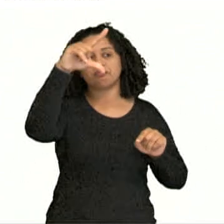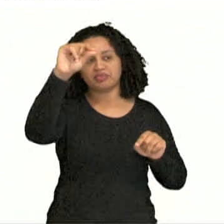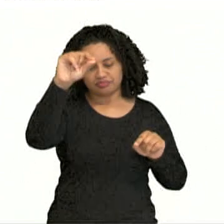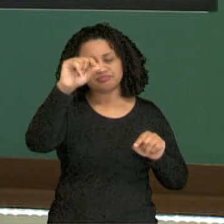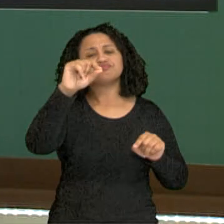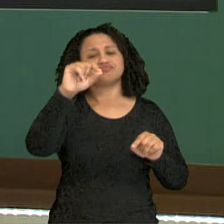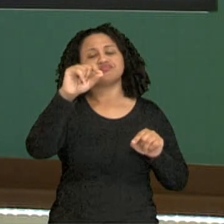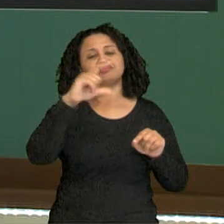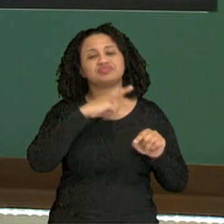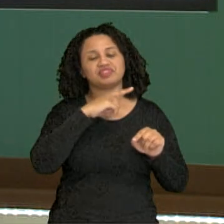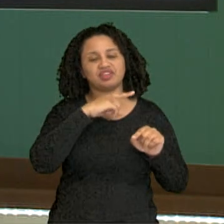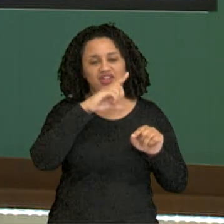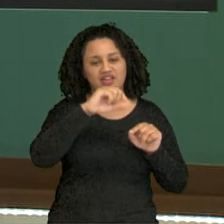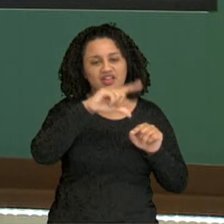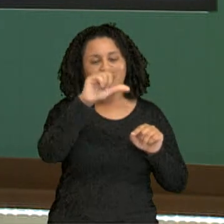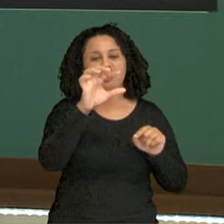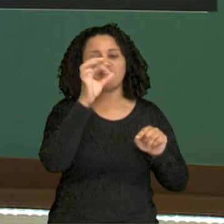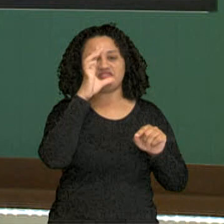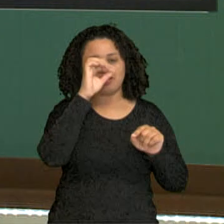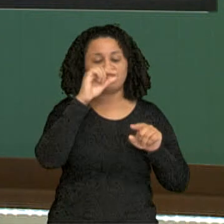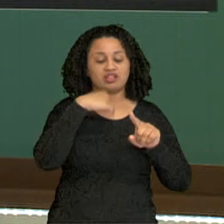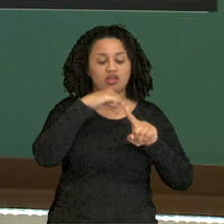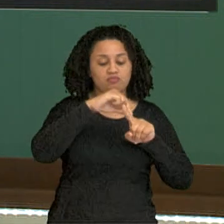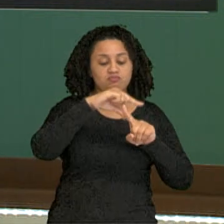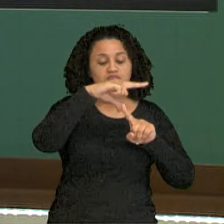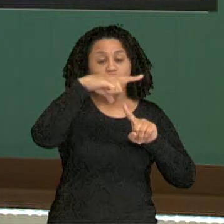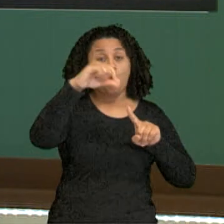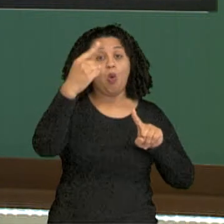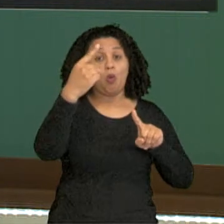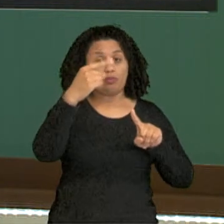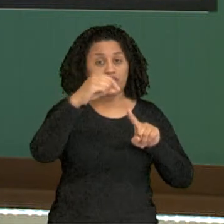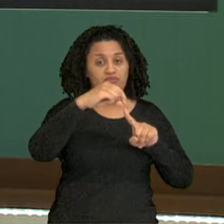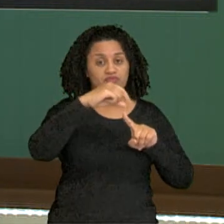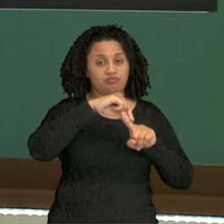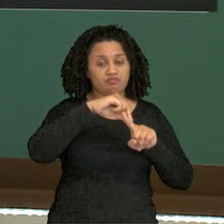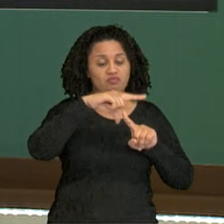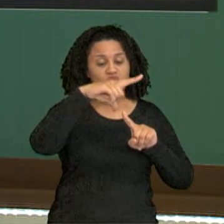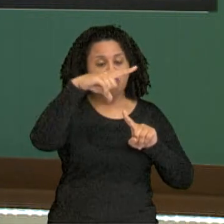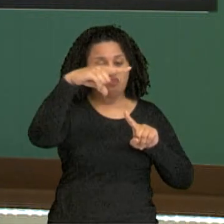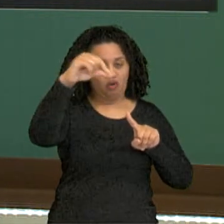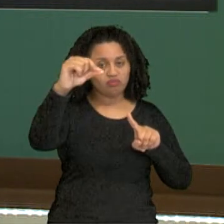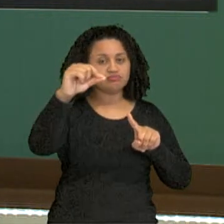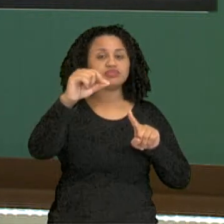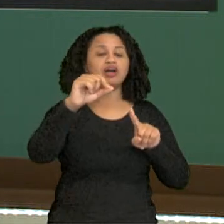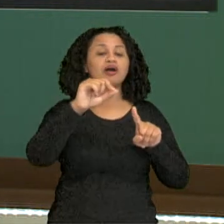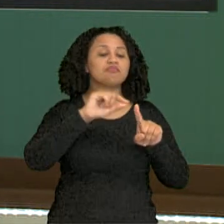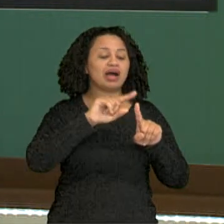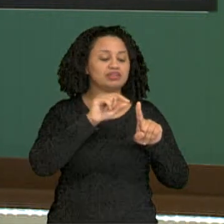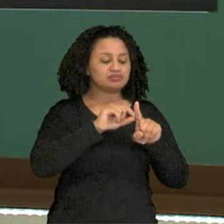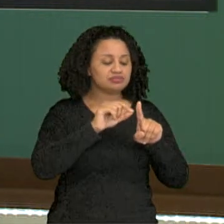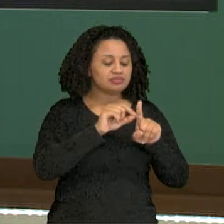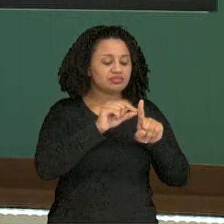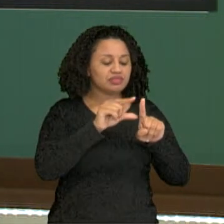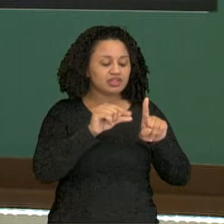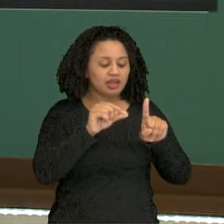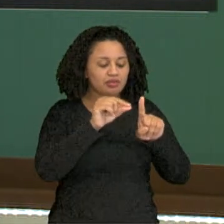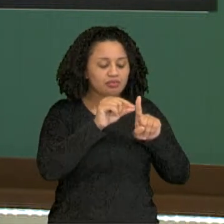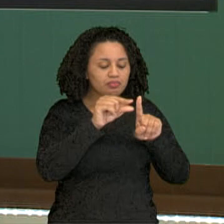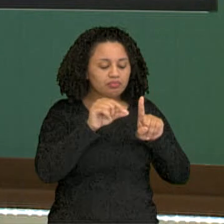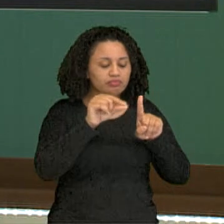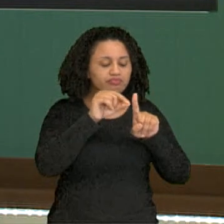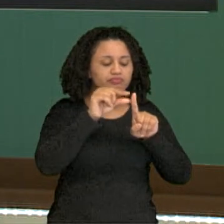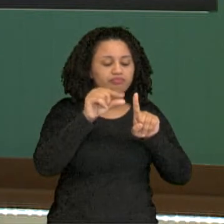estruturas verdinhas, nós temos uma folha. Cada folha é constituída de estruturas